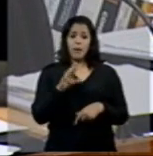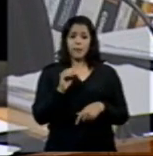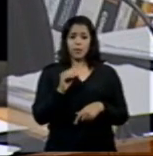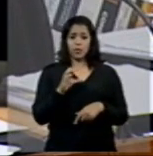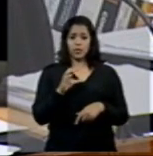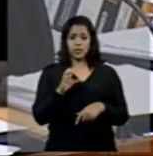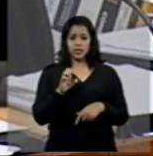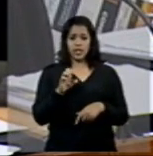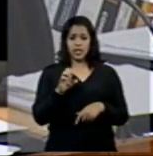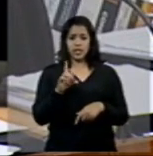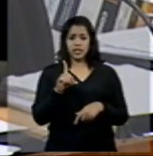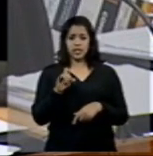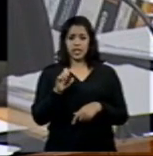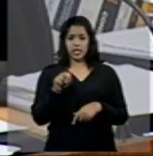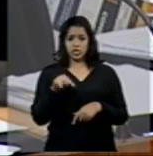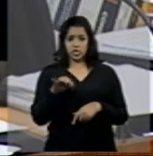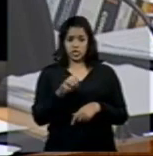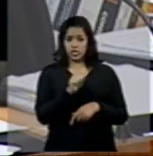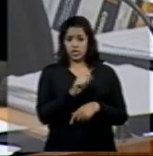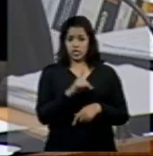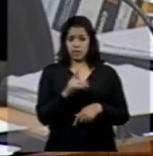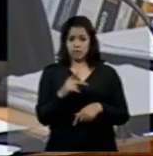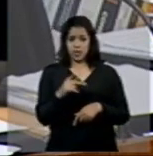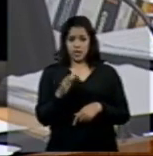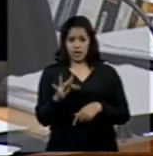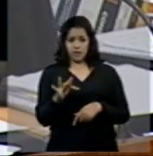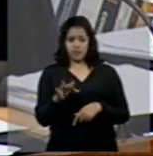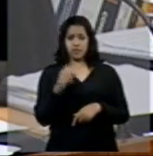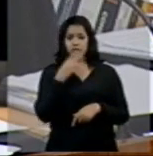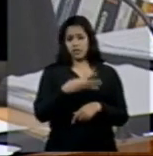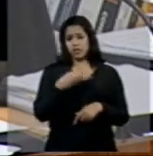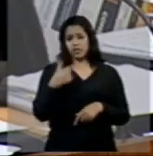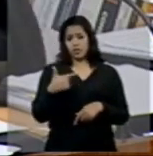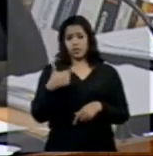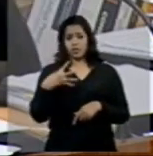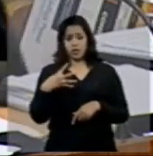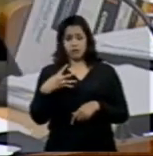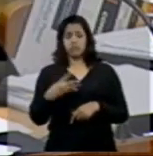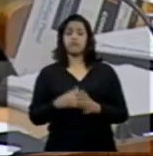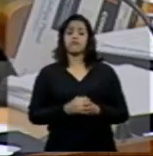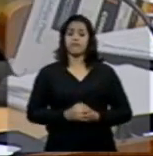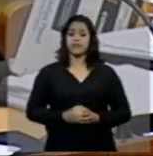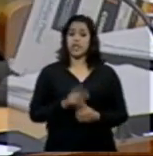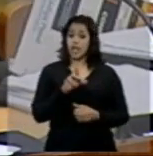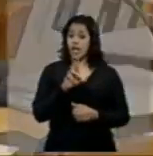DPF 324 e dando provimento ao recurso extraordinário.